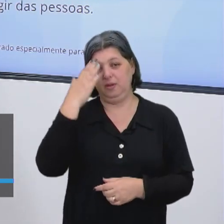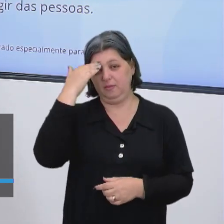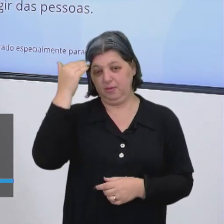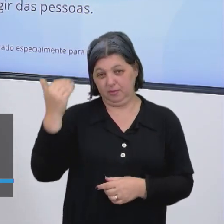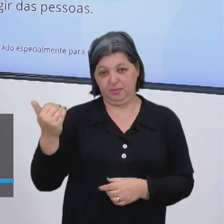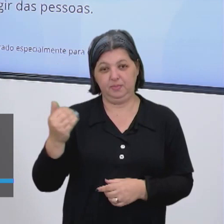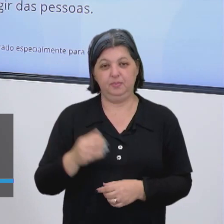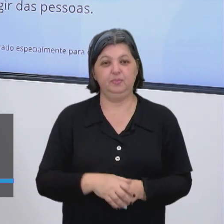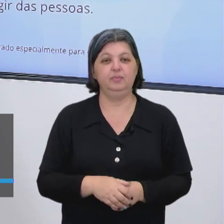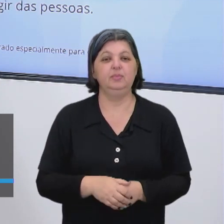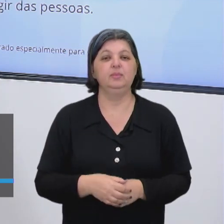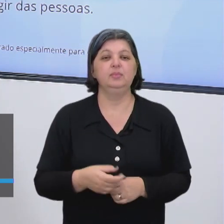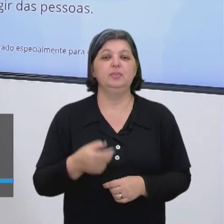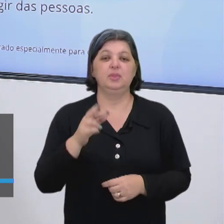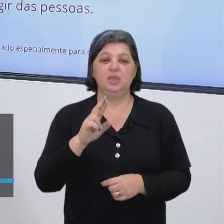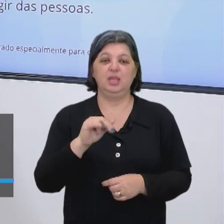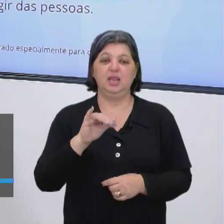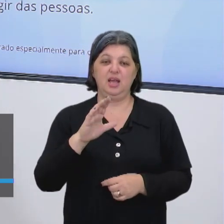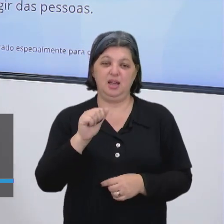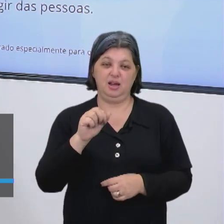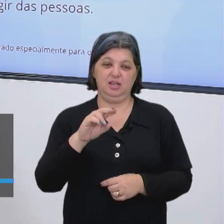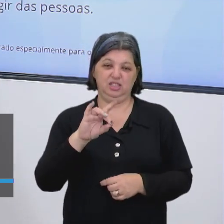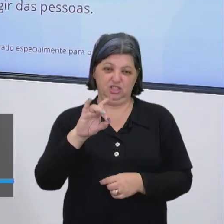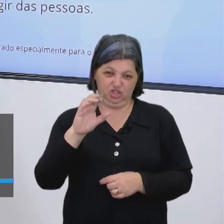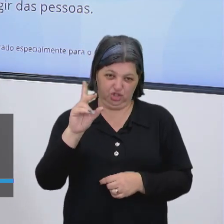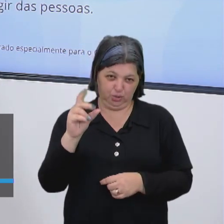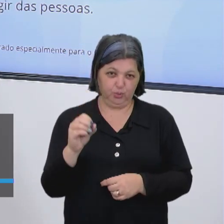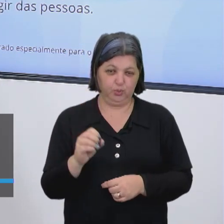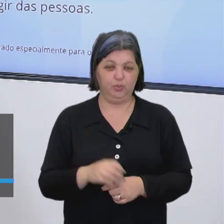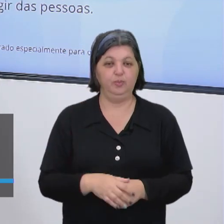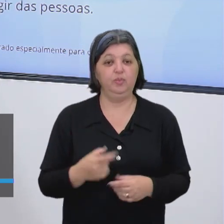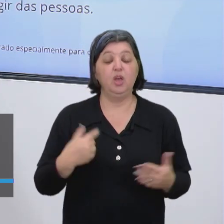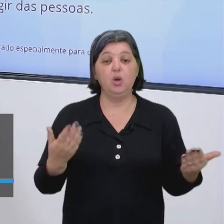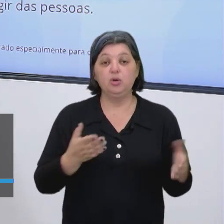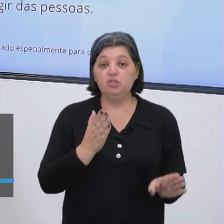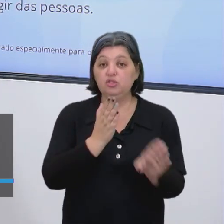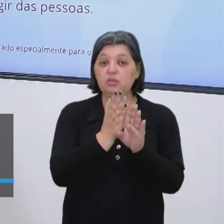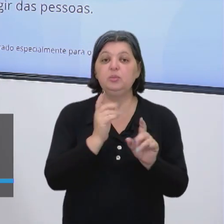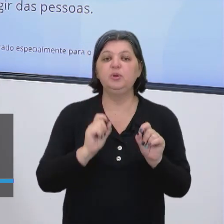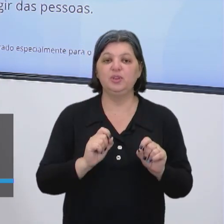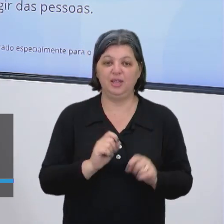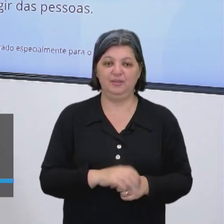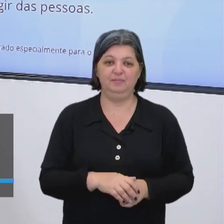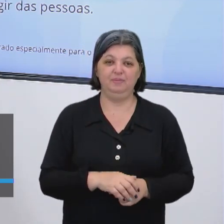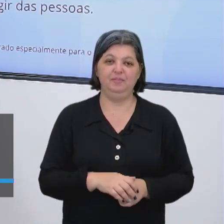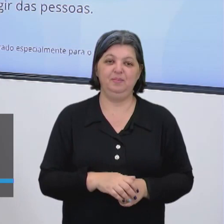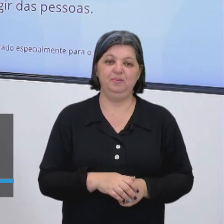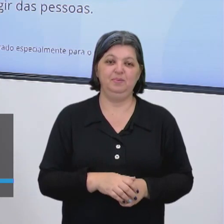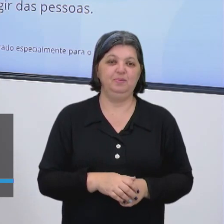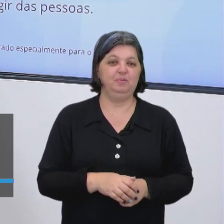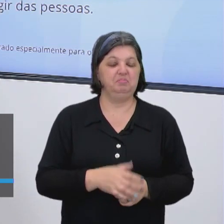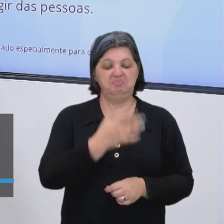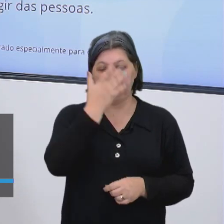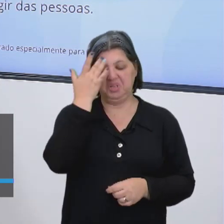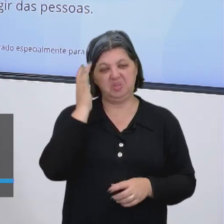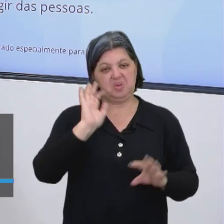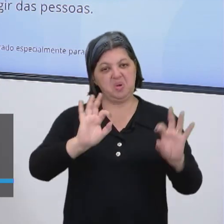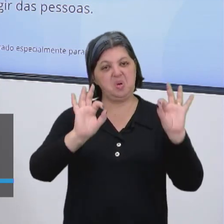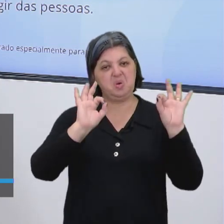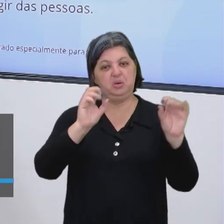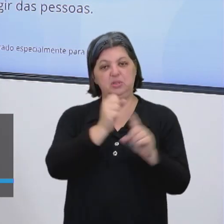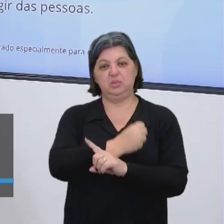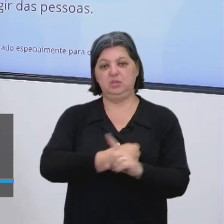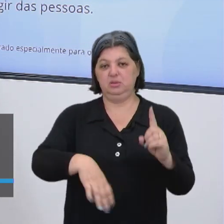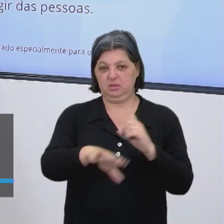Ricardinho. Ricardinho, ele é o nosso Mídias, mas eu descobri hoje que Ricardinho é um ótimo sociólogo. Porque a